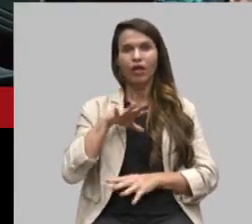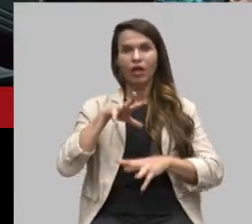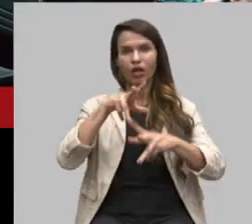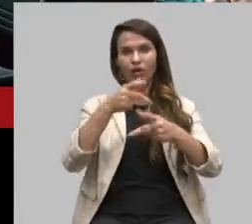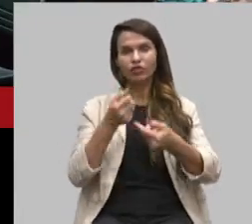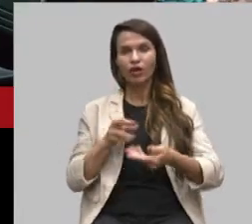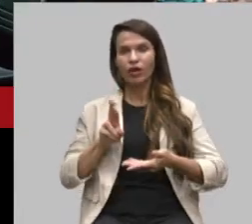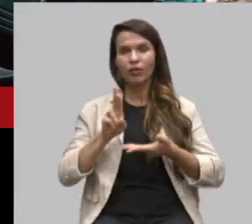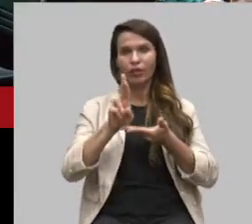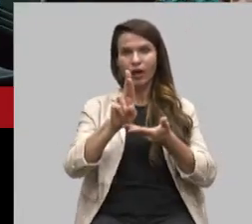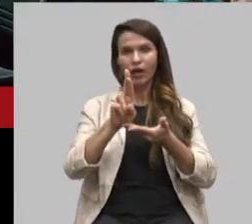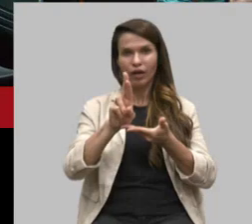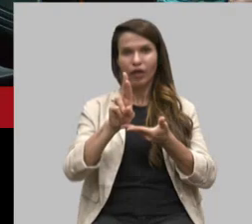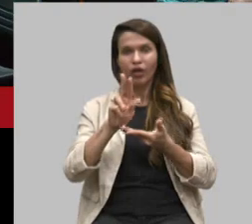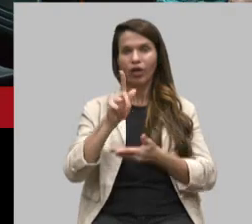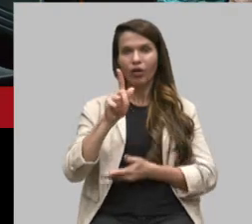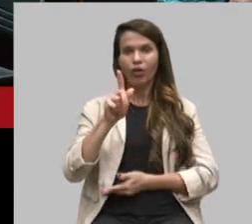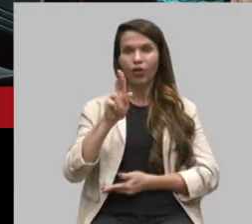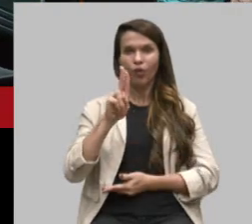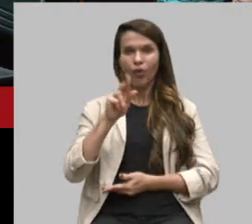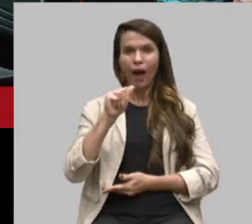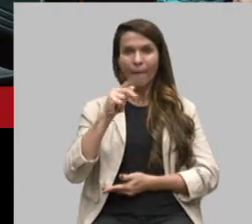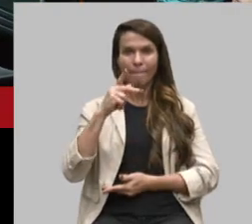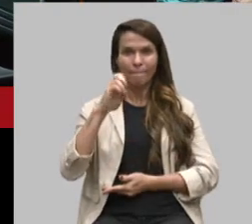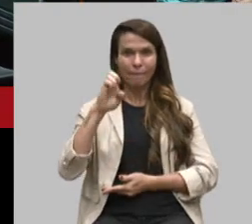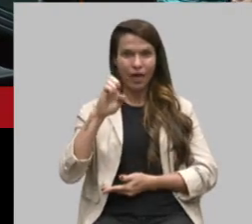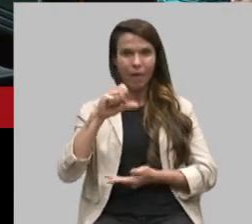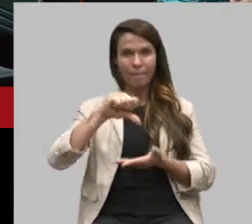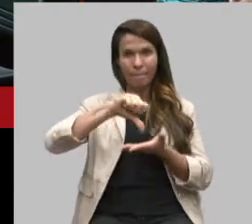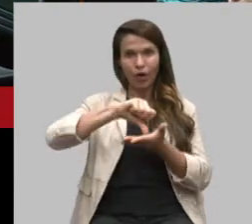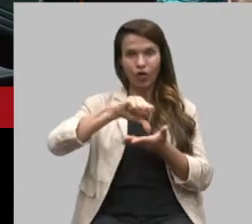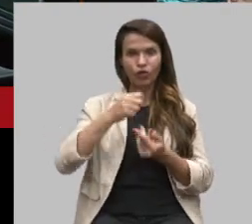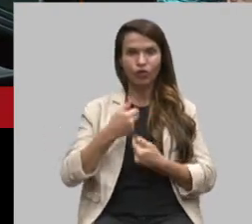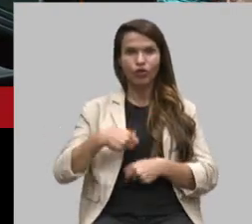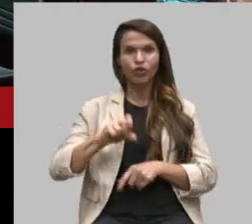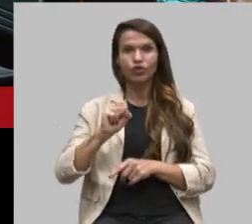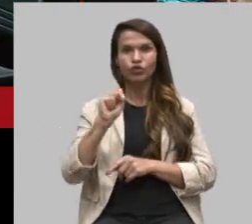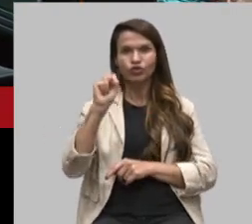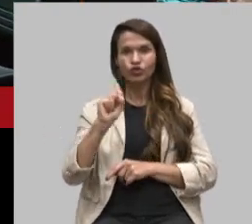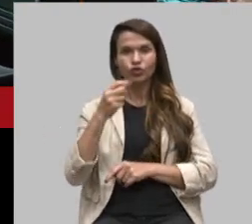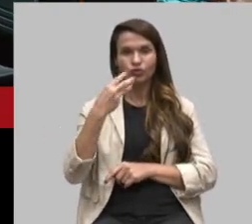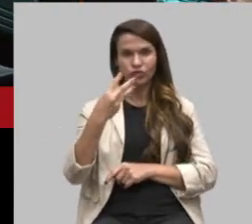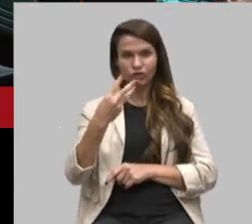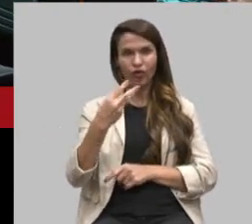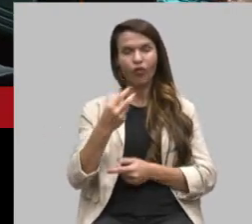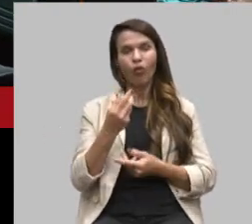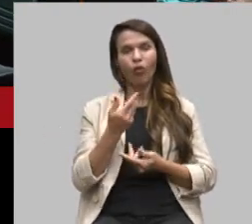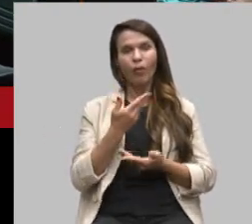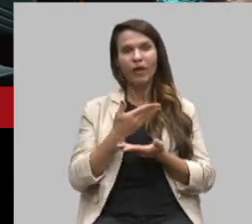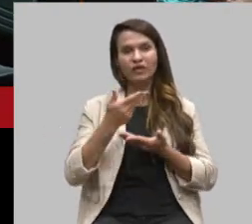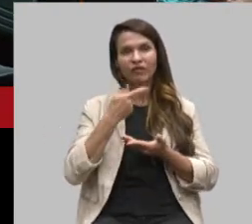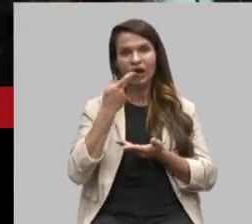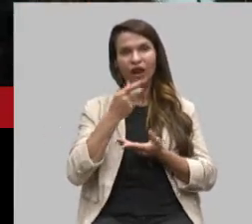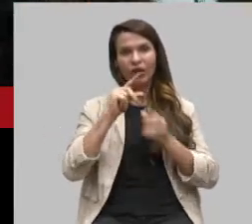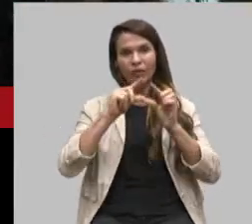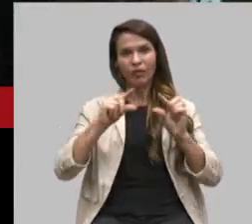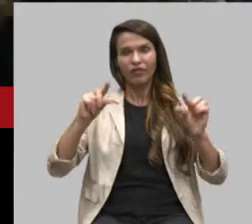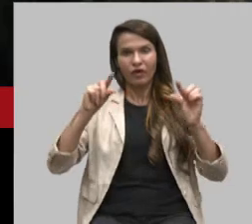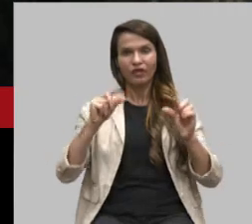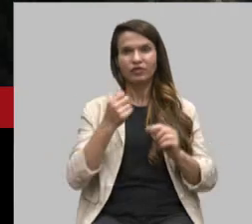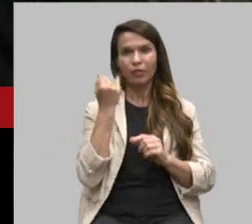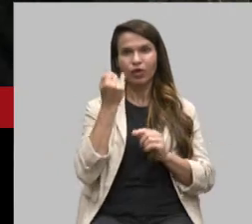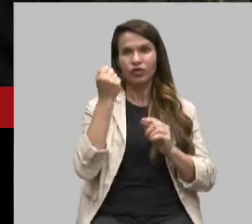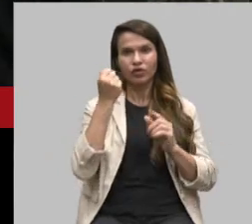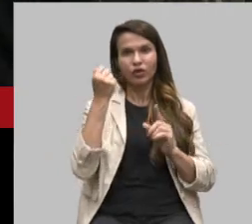do Guapé Polo Sul 3 e eu venho defender essa proposta Eu vou começar falando sobre uma frase muito importante e muito impactante